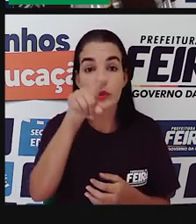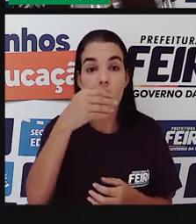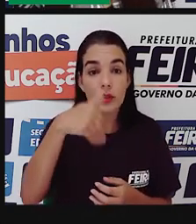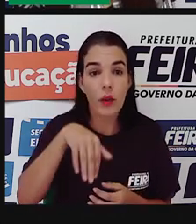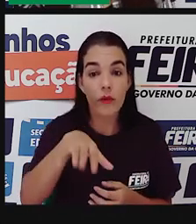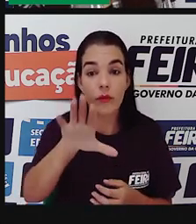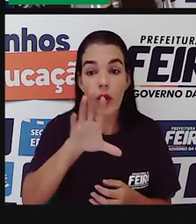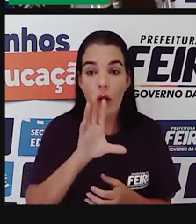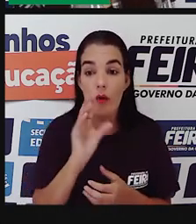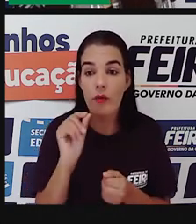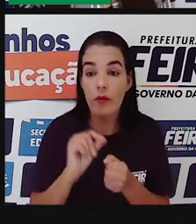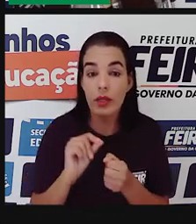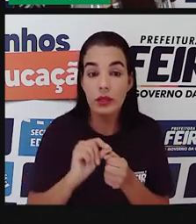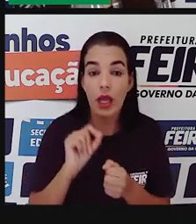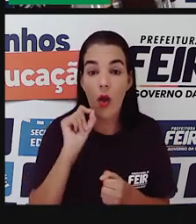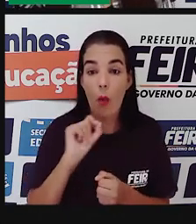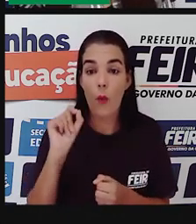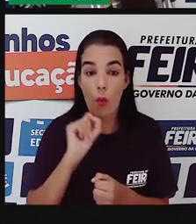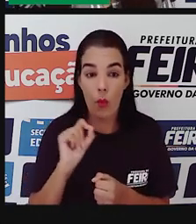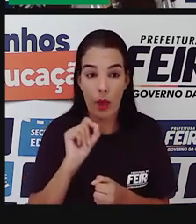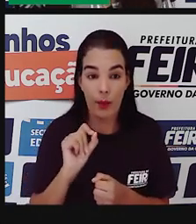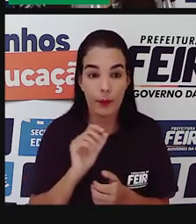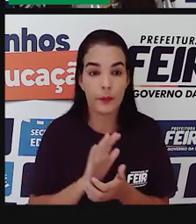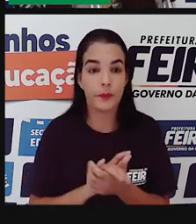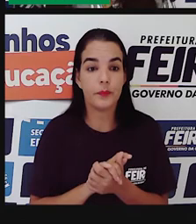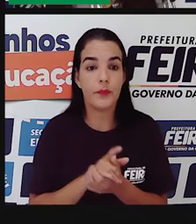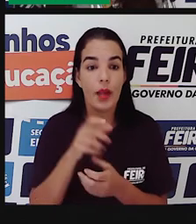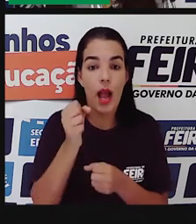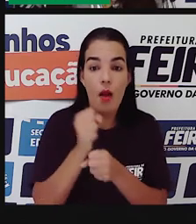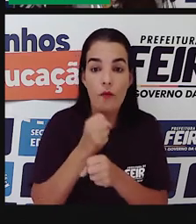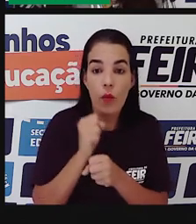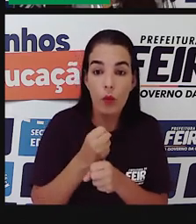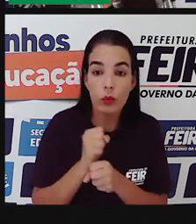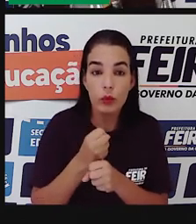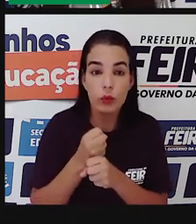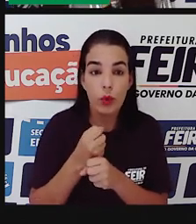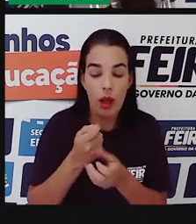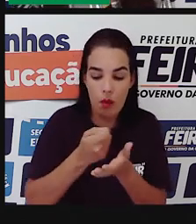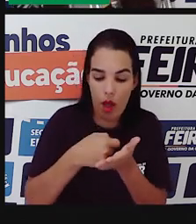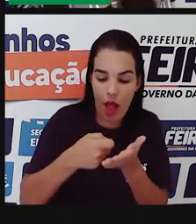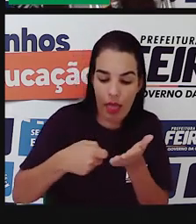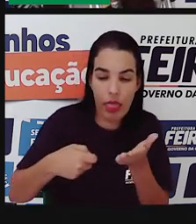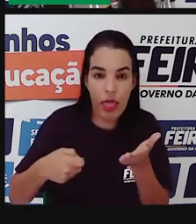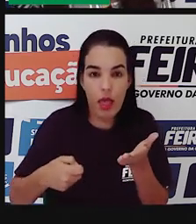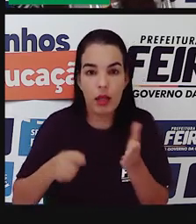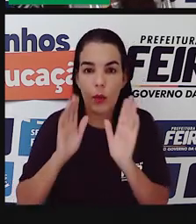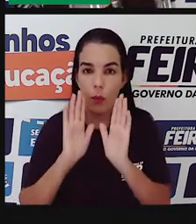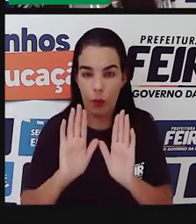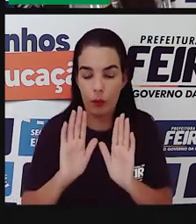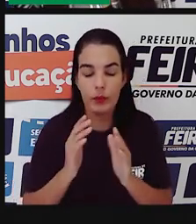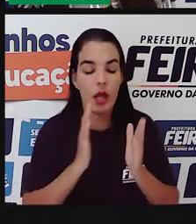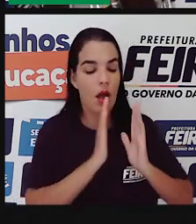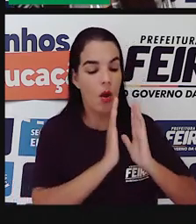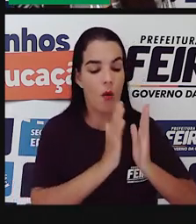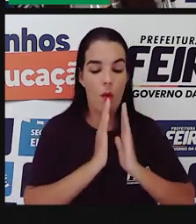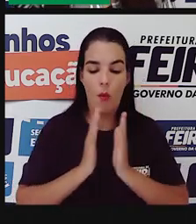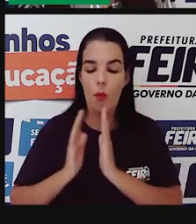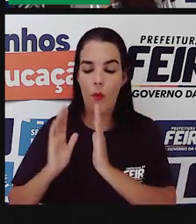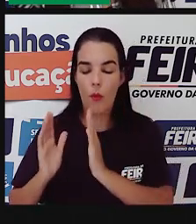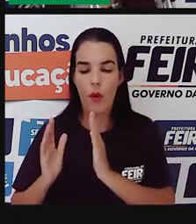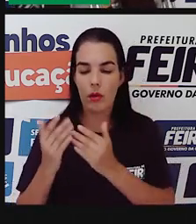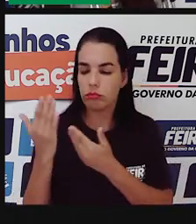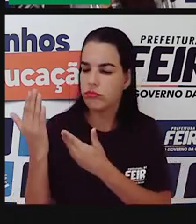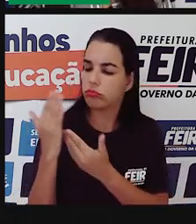aí todas essas informações? Vocês vão construir no caderno de vocês um quadro comparativo em torno das